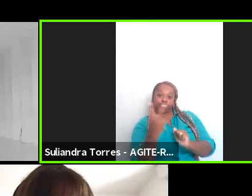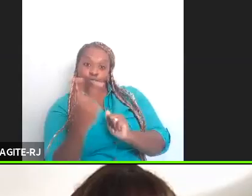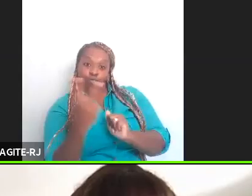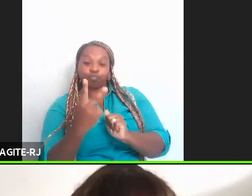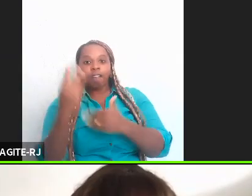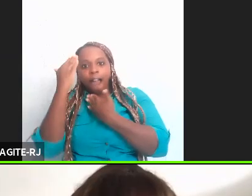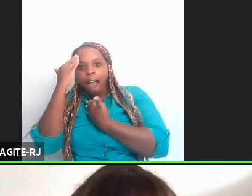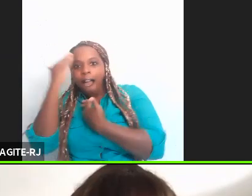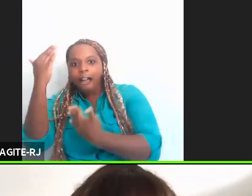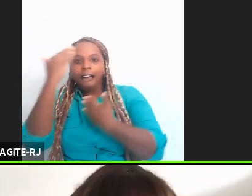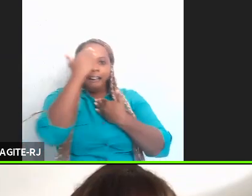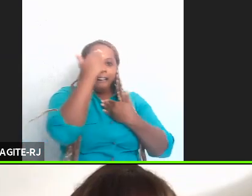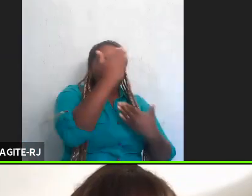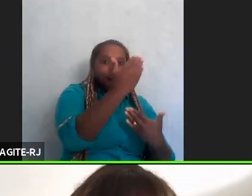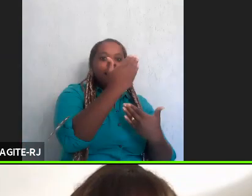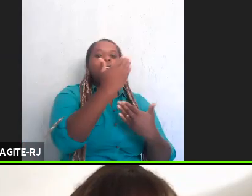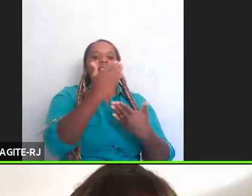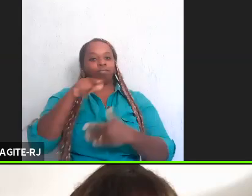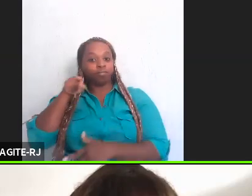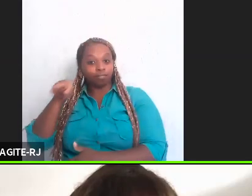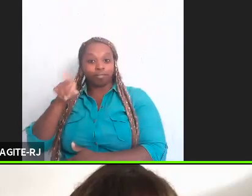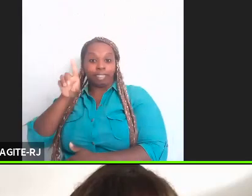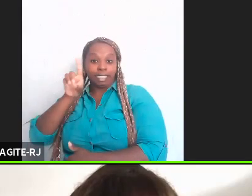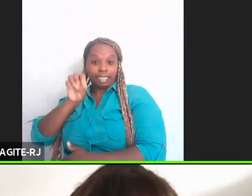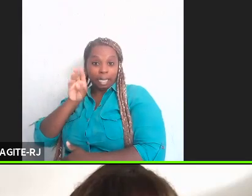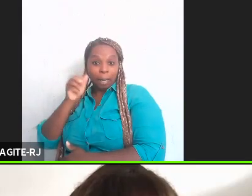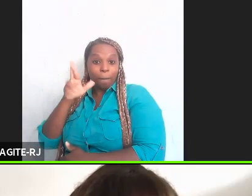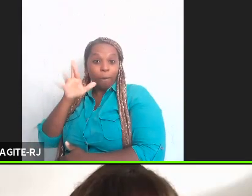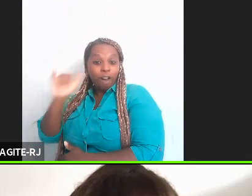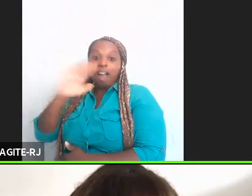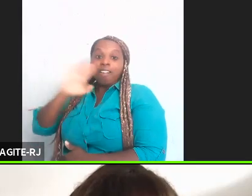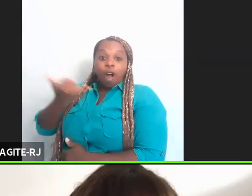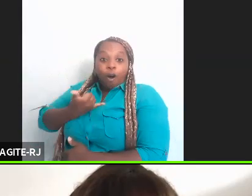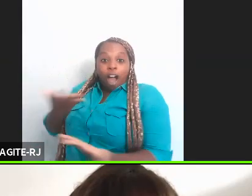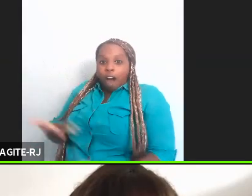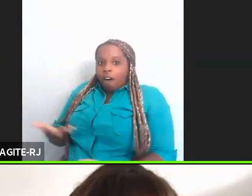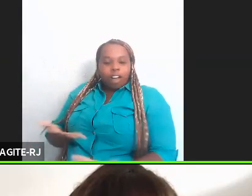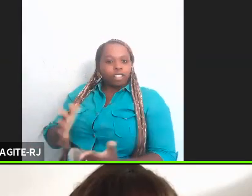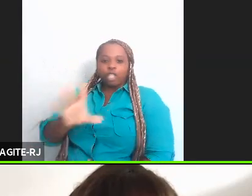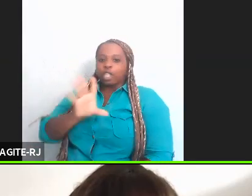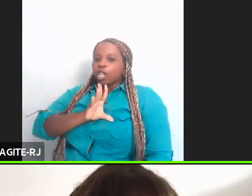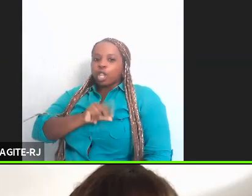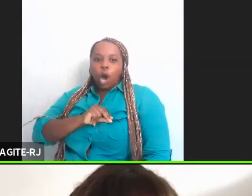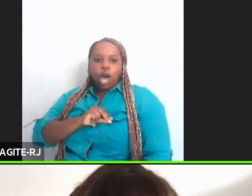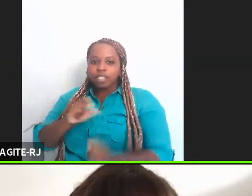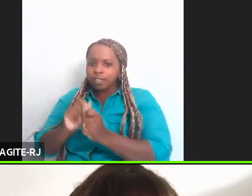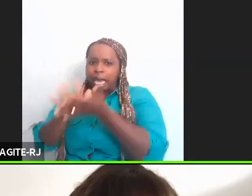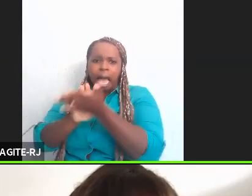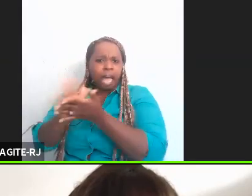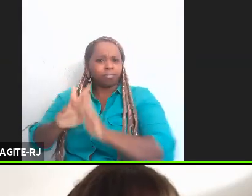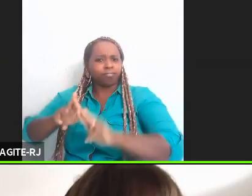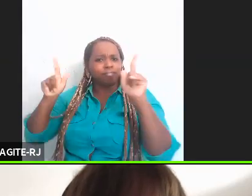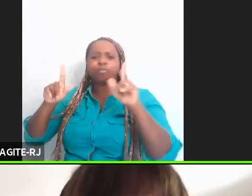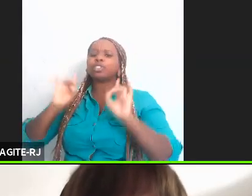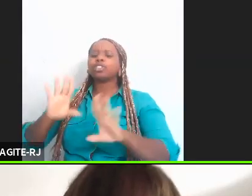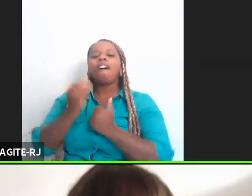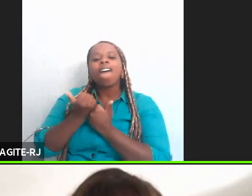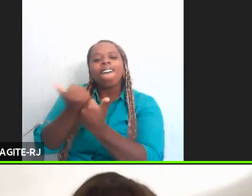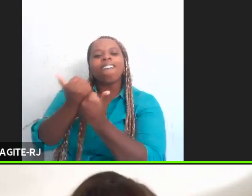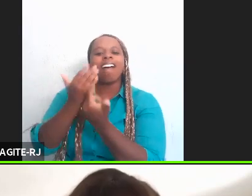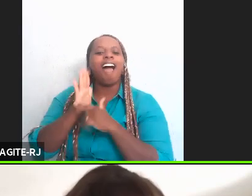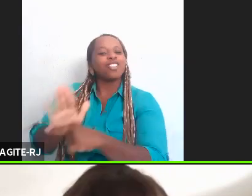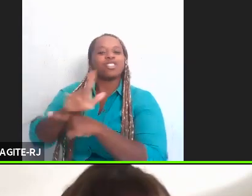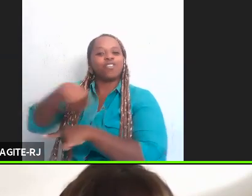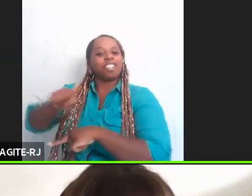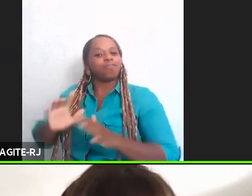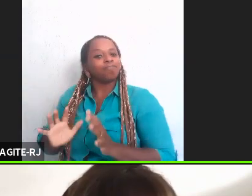agradecer o que a Débora falou. Nossa, não fiz nada demais, eu só dei uma ajudinha para vocês tomarem coragem para